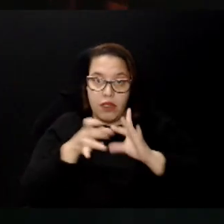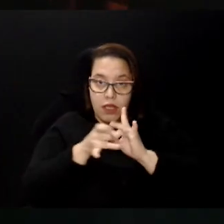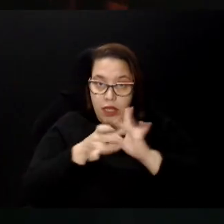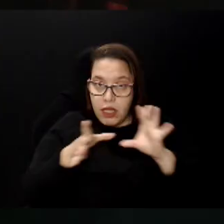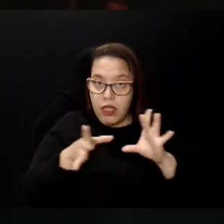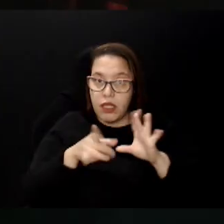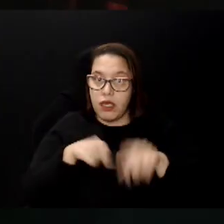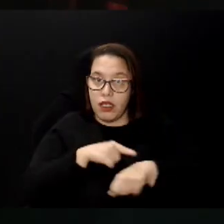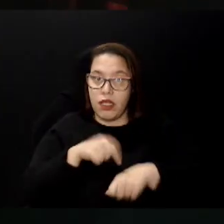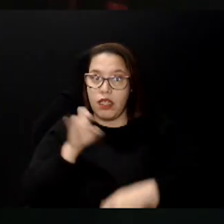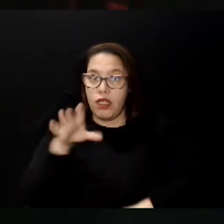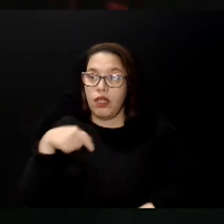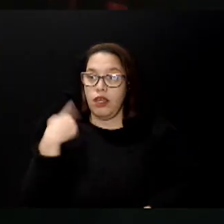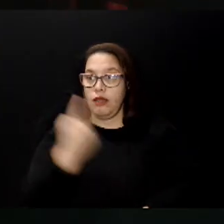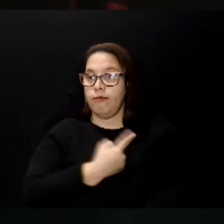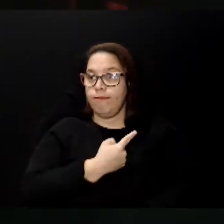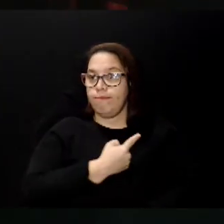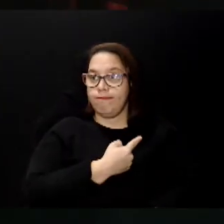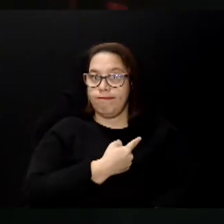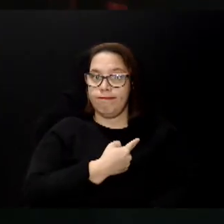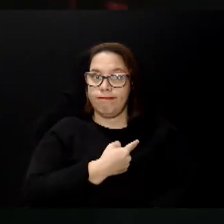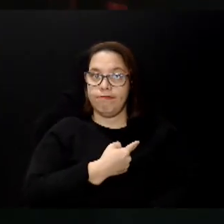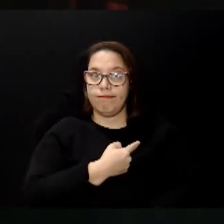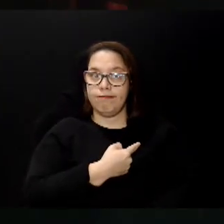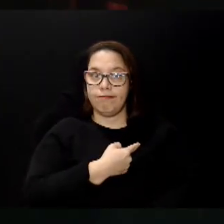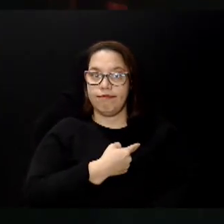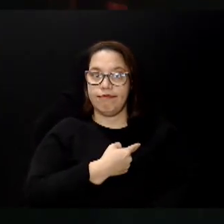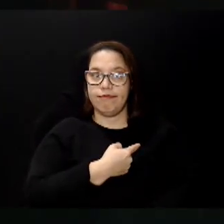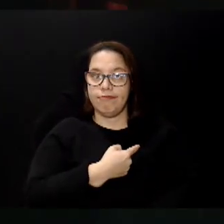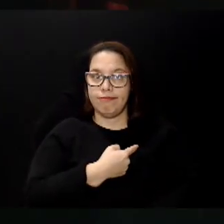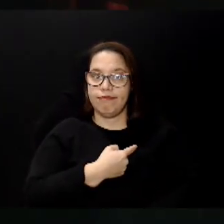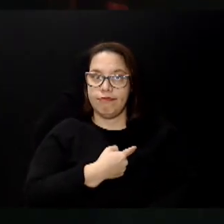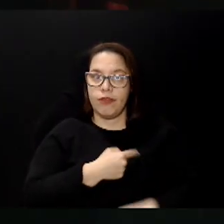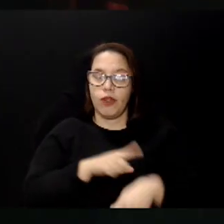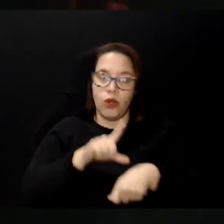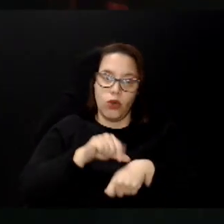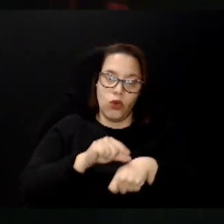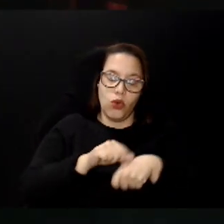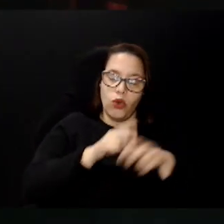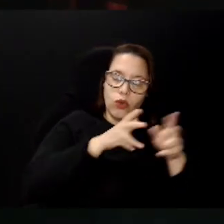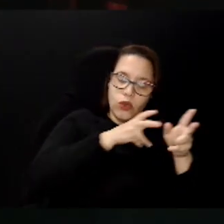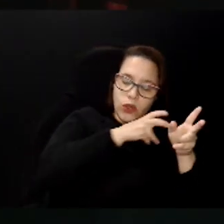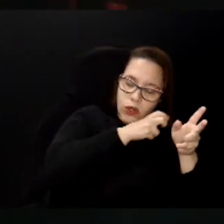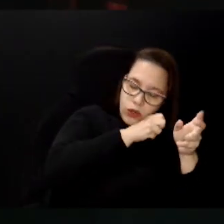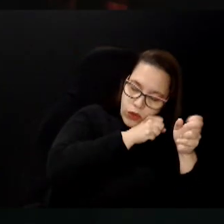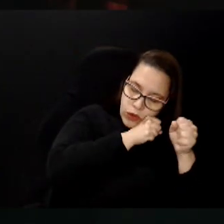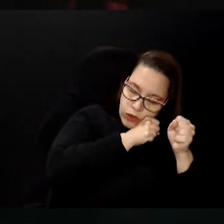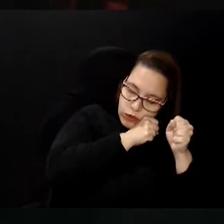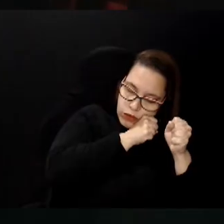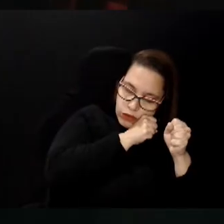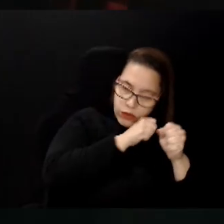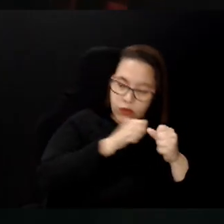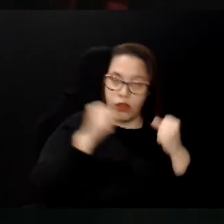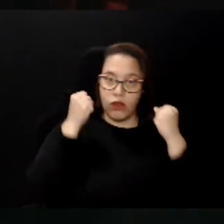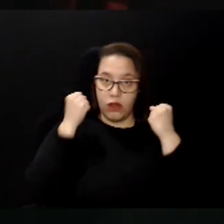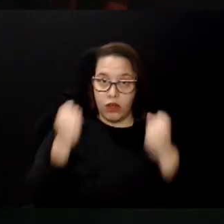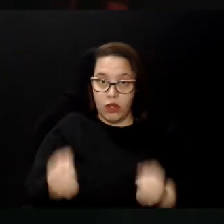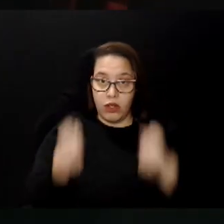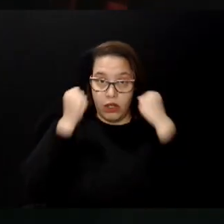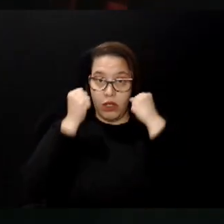só para nós, a gente acaba adiando o horário de dormir, daí a gente vai fazer academia à noite.